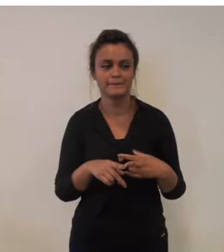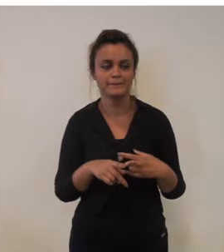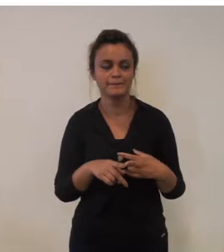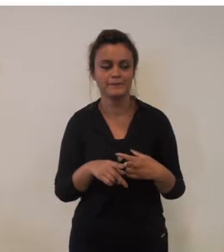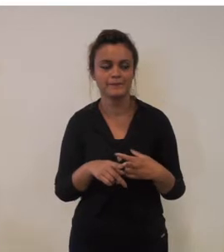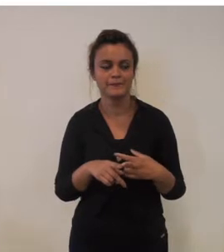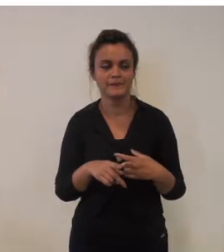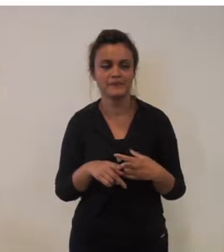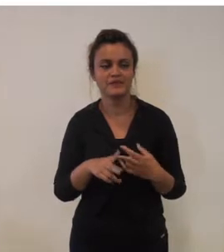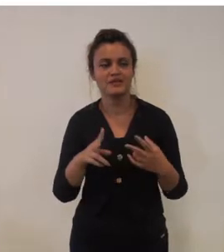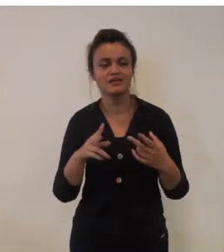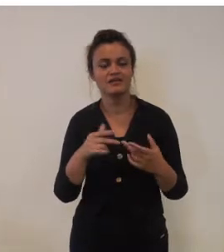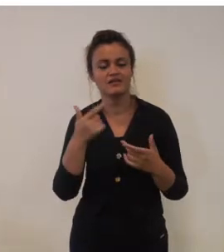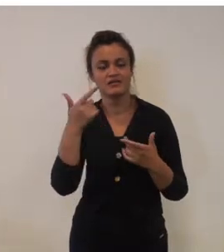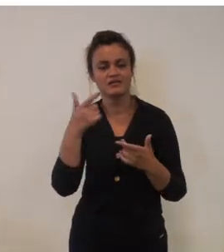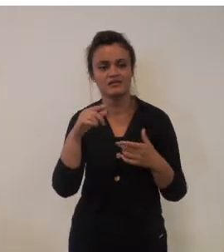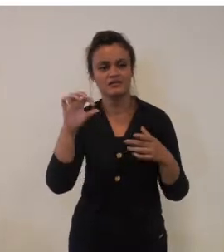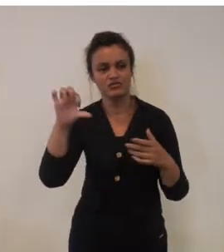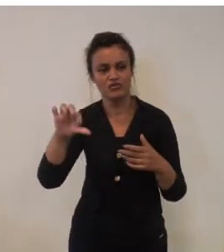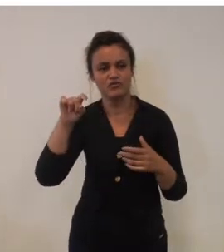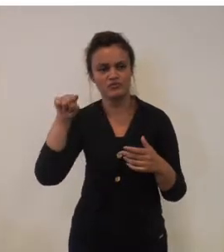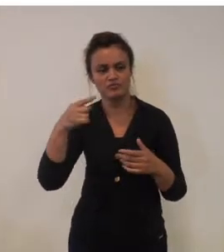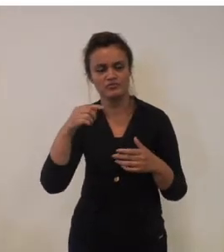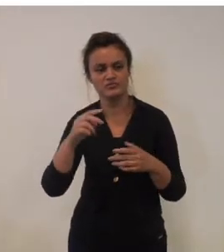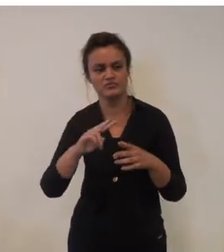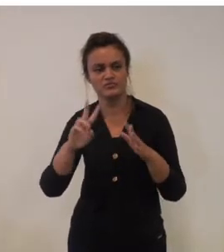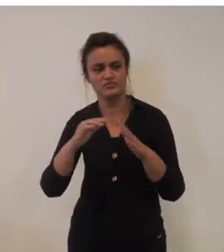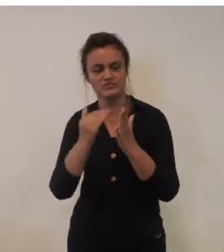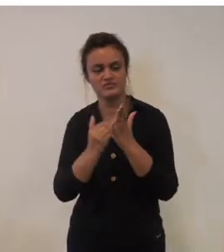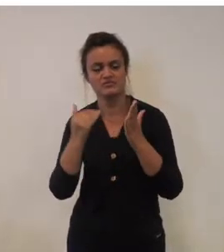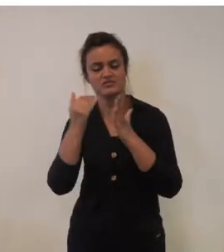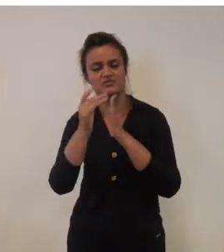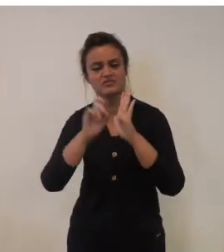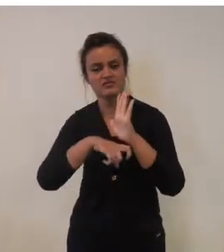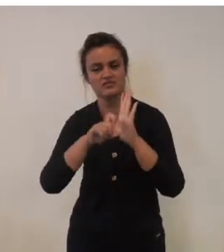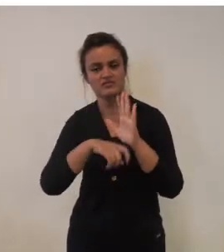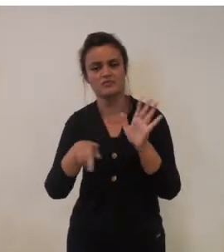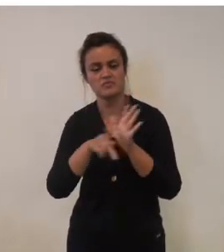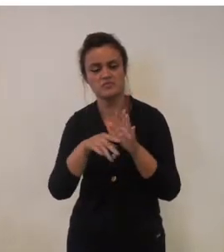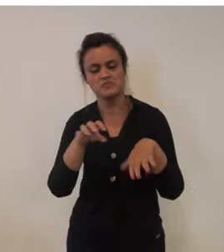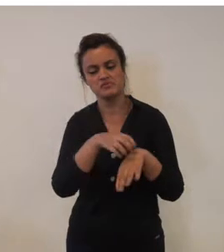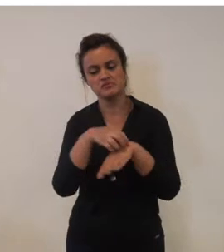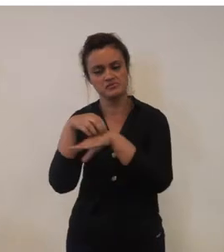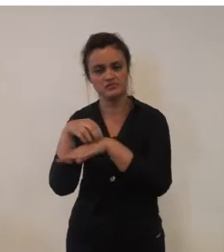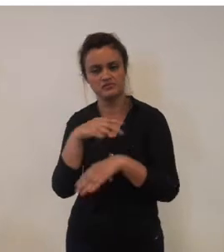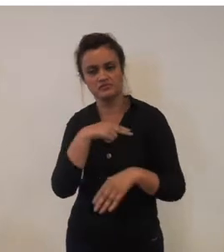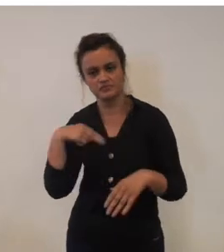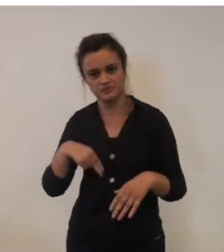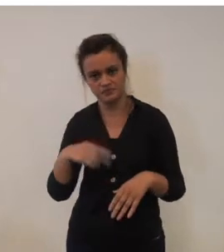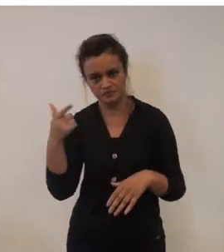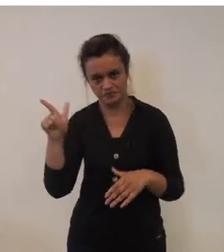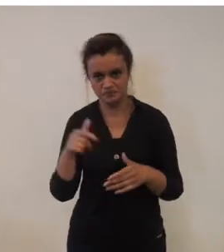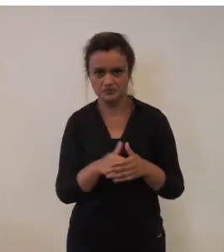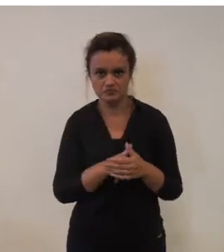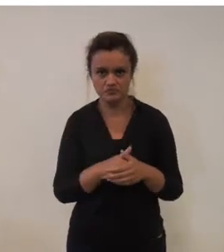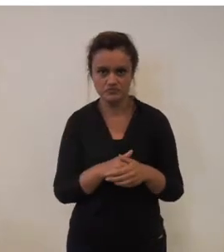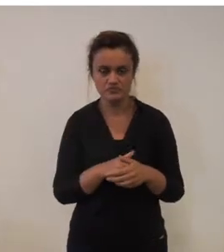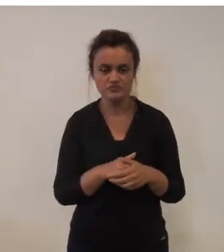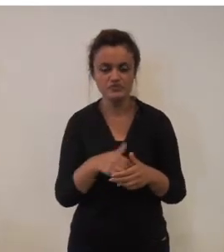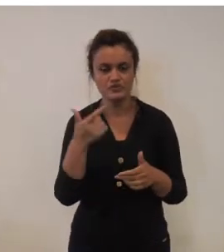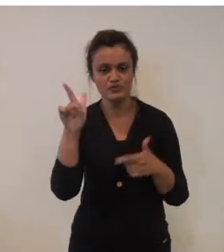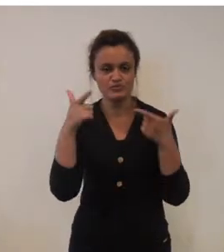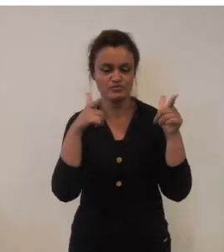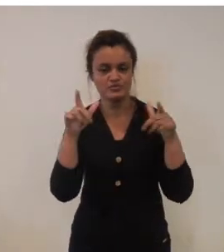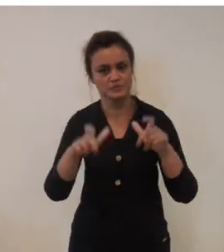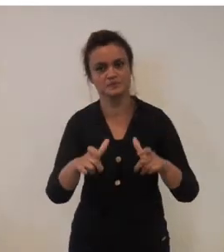em termos de 11 pontos equivalentes de tarifa de nossas exportações para a China em barreiras não tarifárias ou de